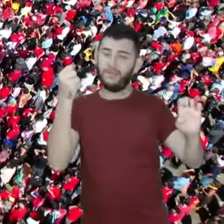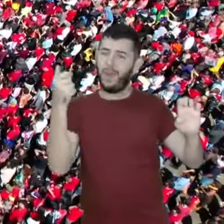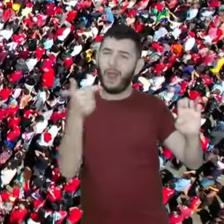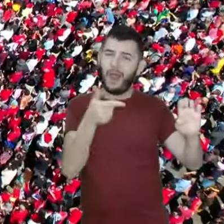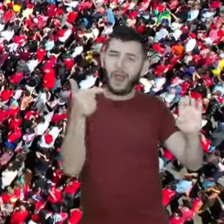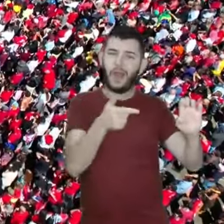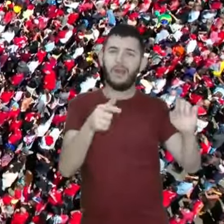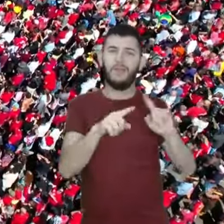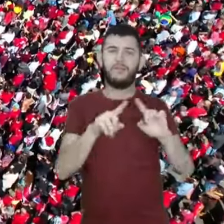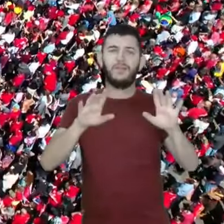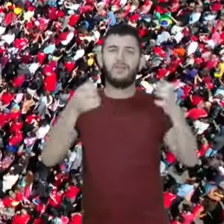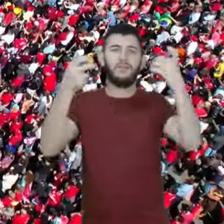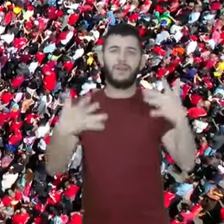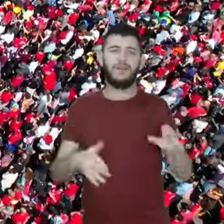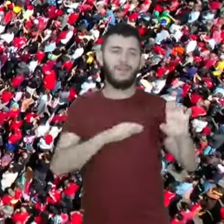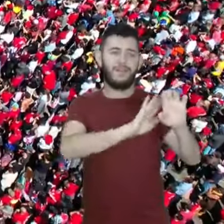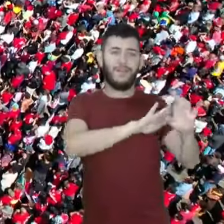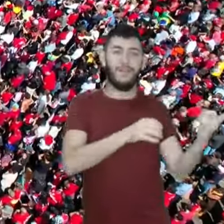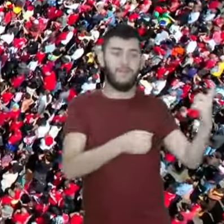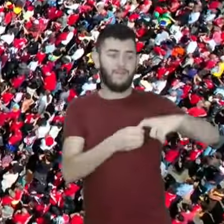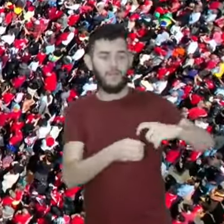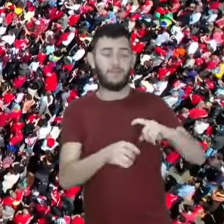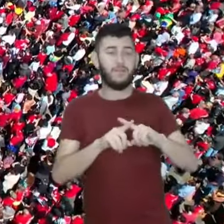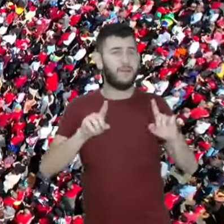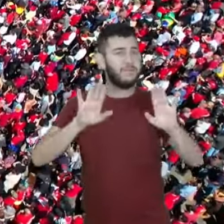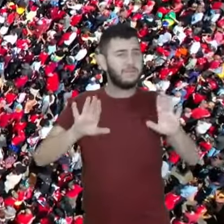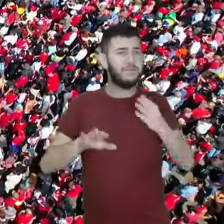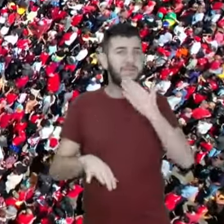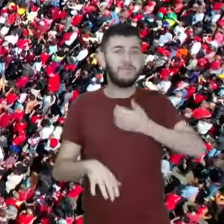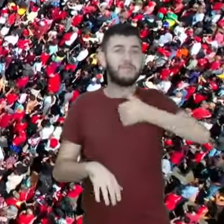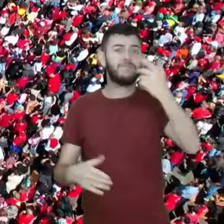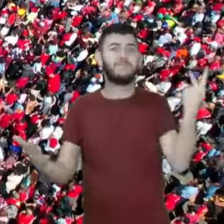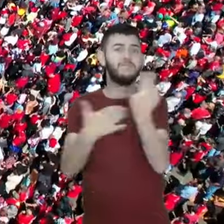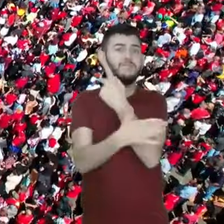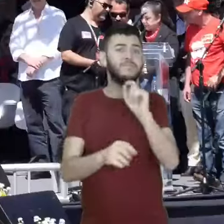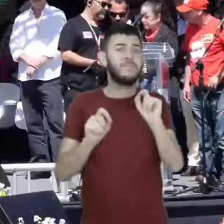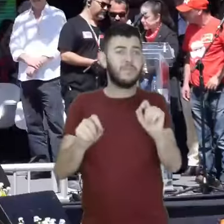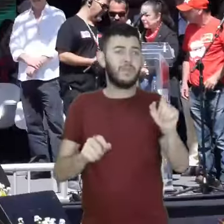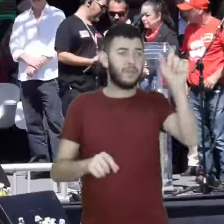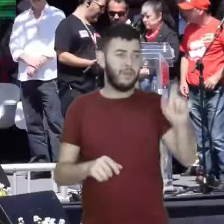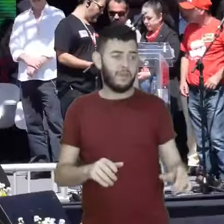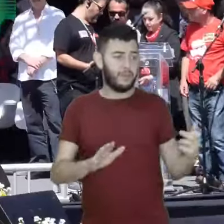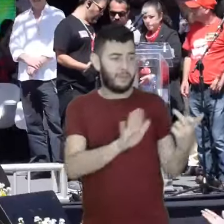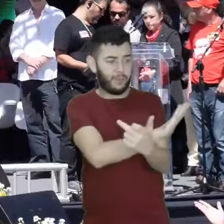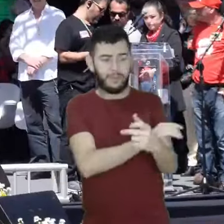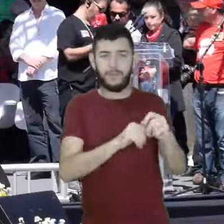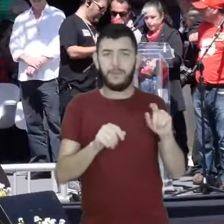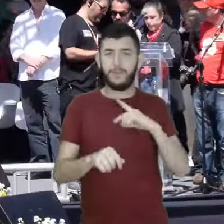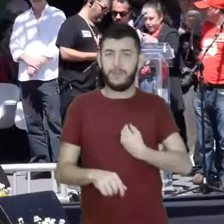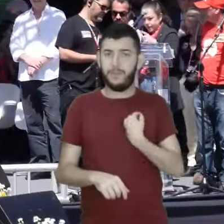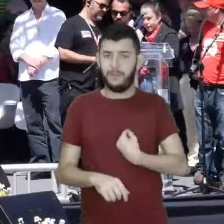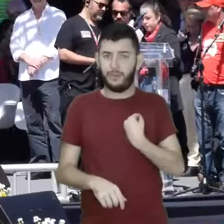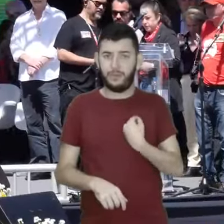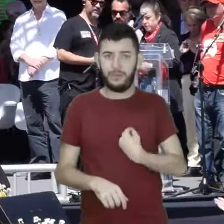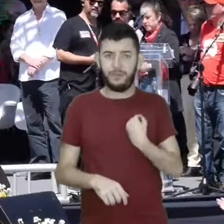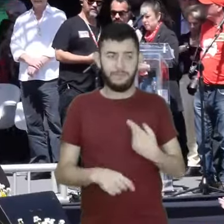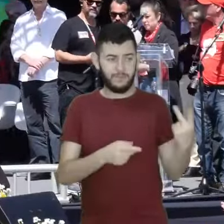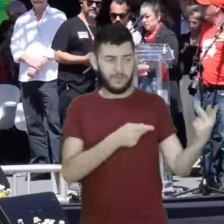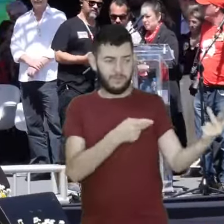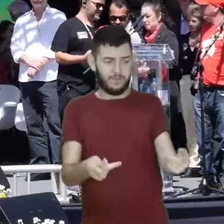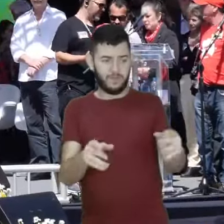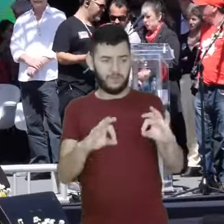que esse genocida tivesse visitado família de pessoas que tiveram gente que morreu do